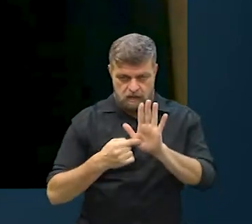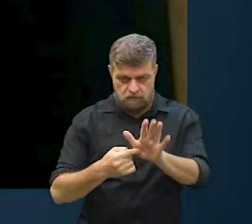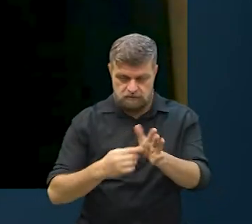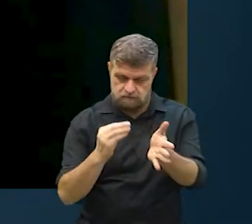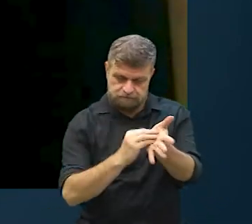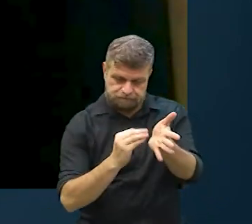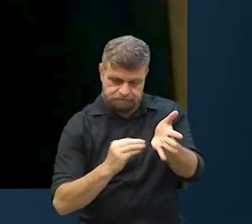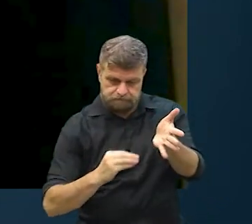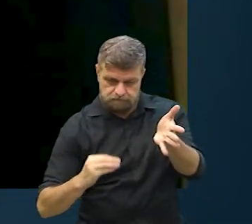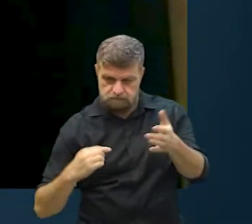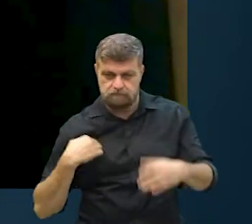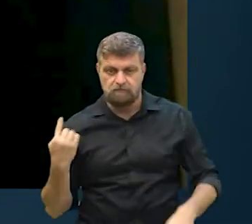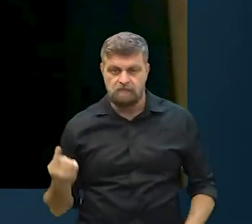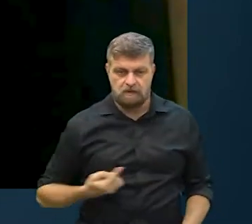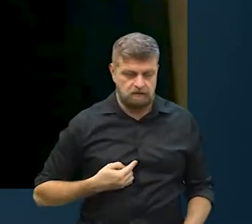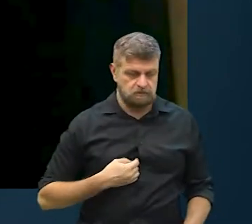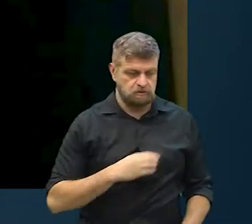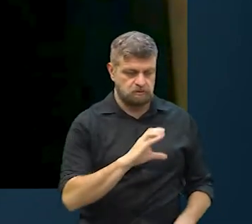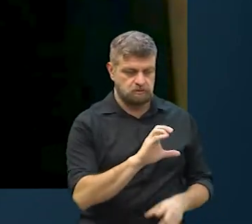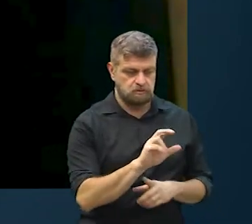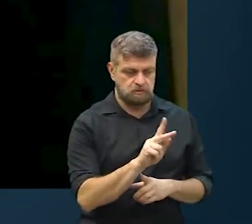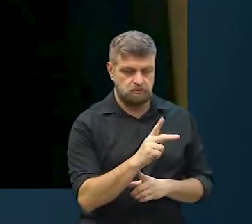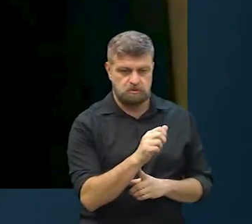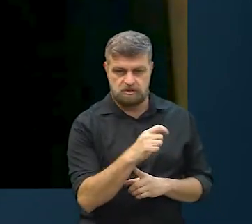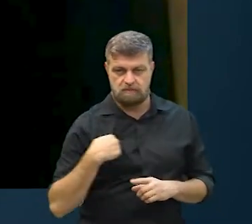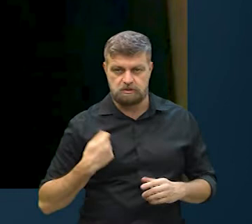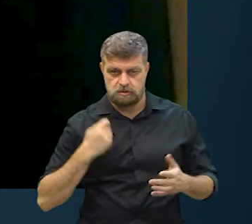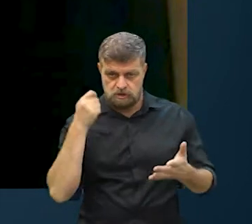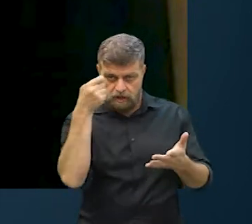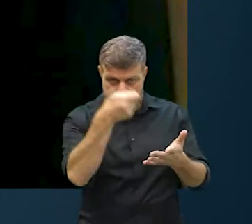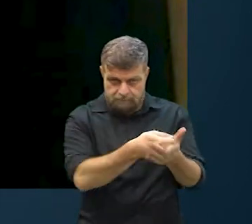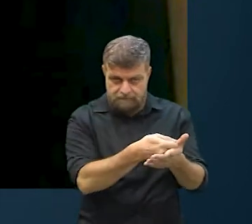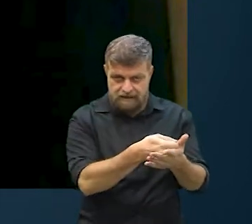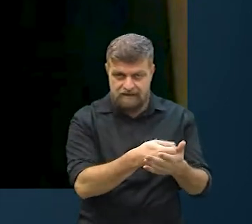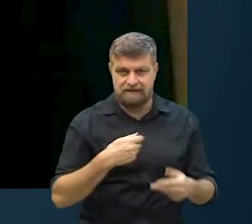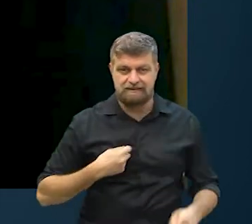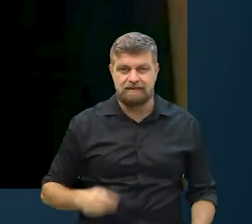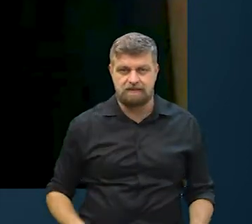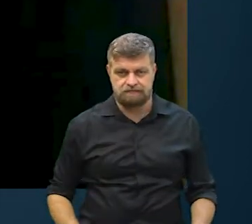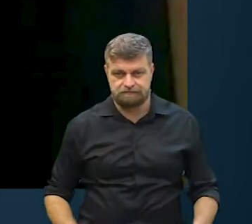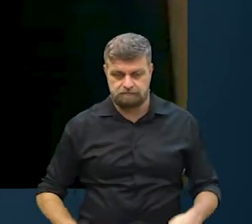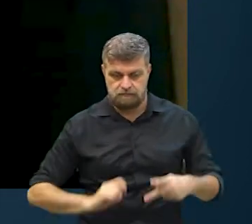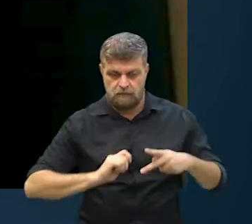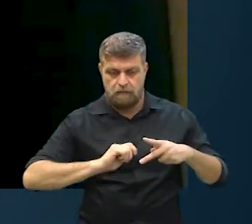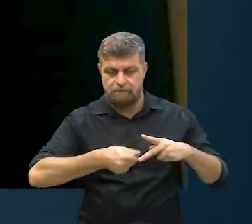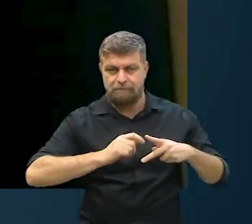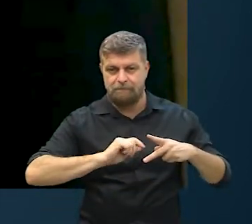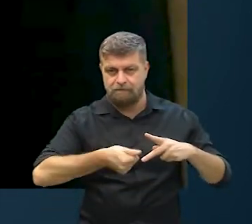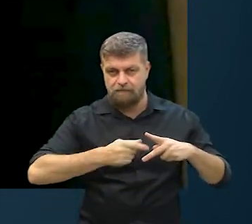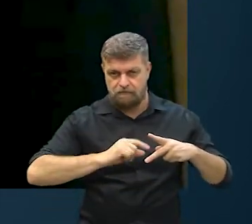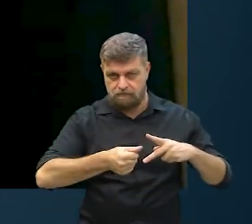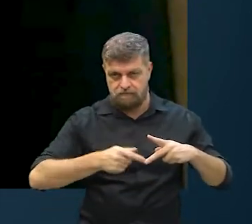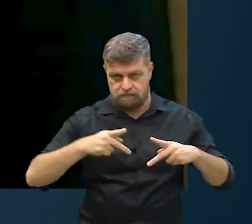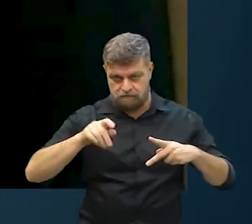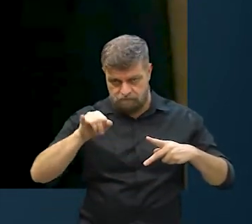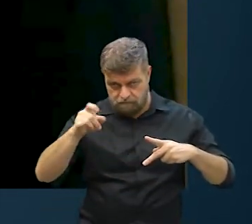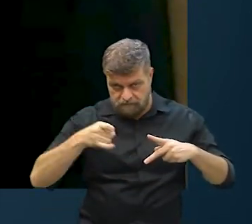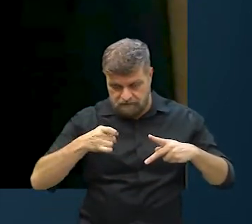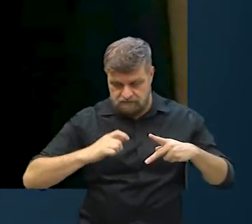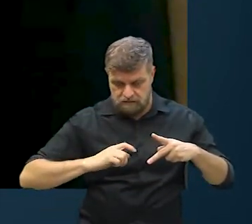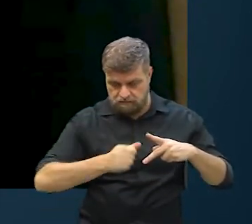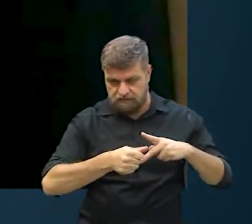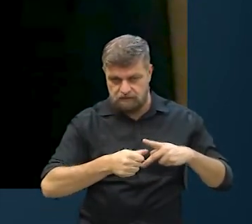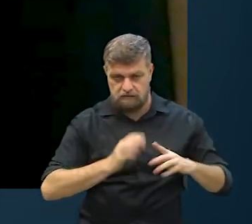tarefas, a gente paga o chapa através do Pix, então, a gente paga